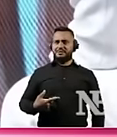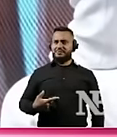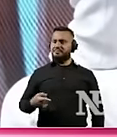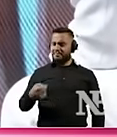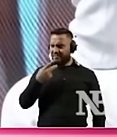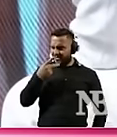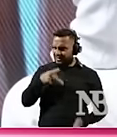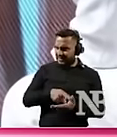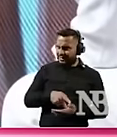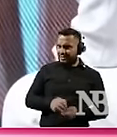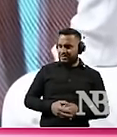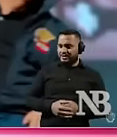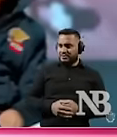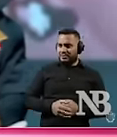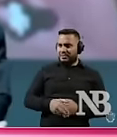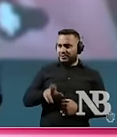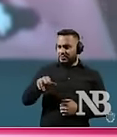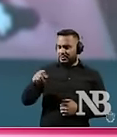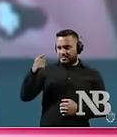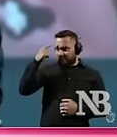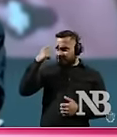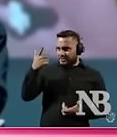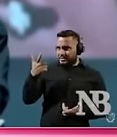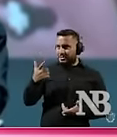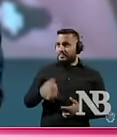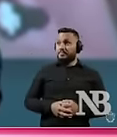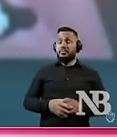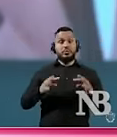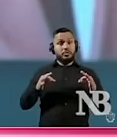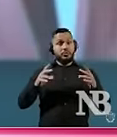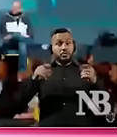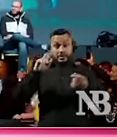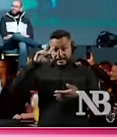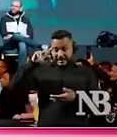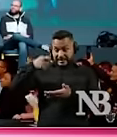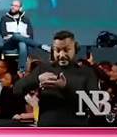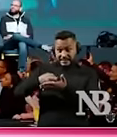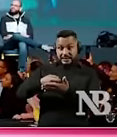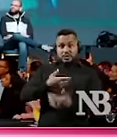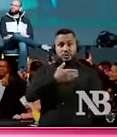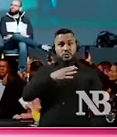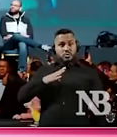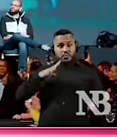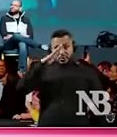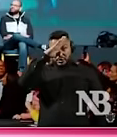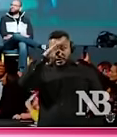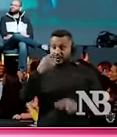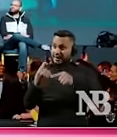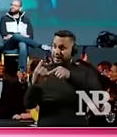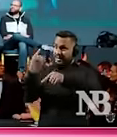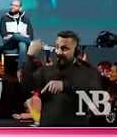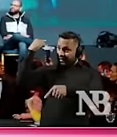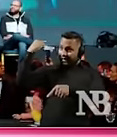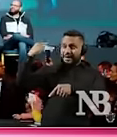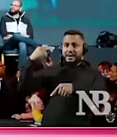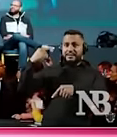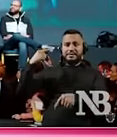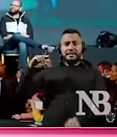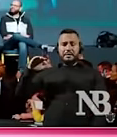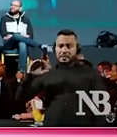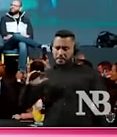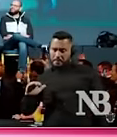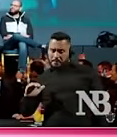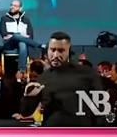não. Todas as decisões do Bolsonaro, desde a época em que ele era do tamanho